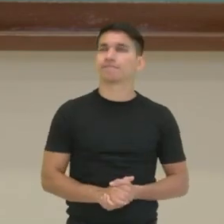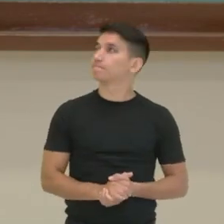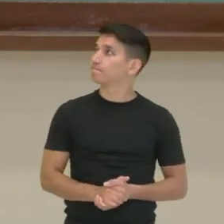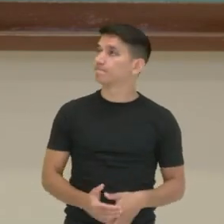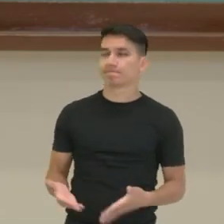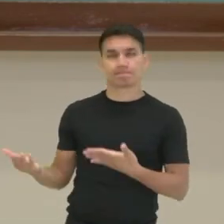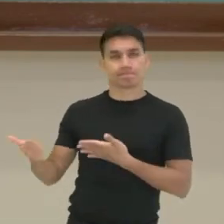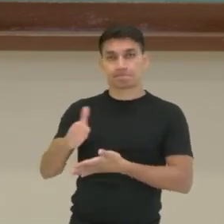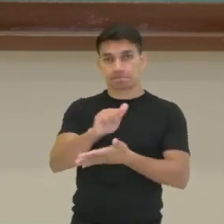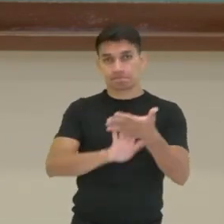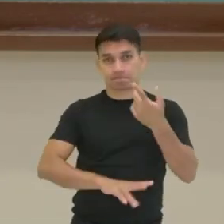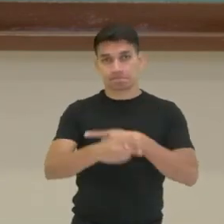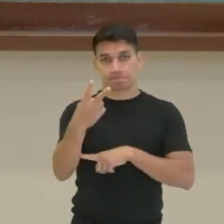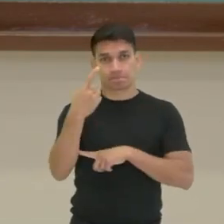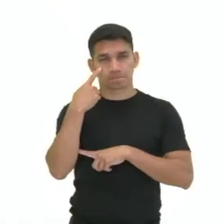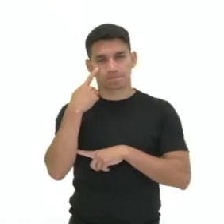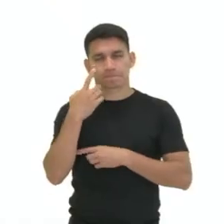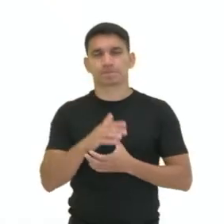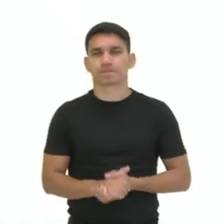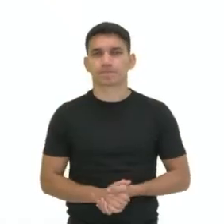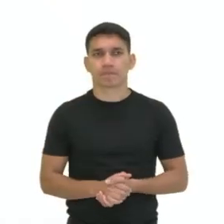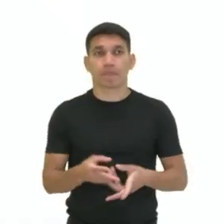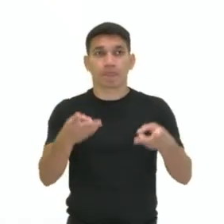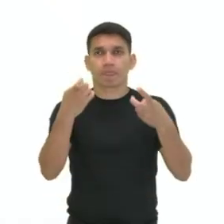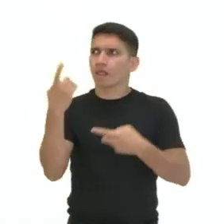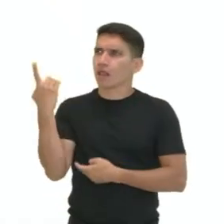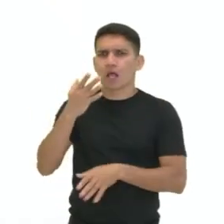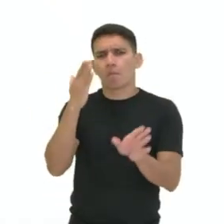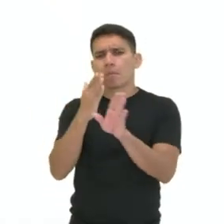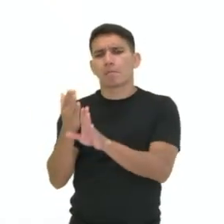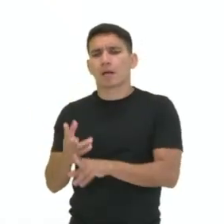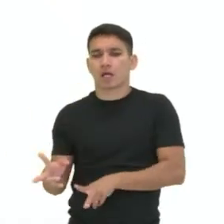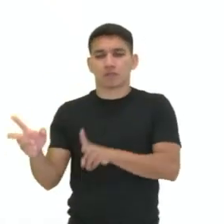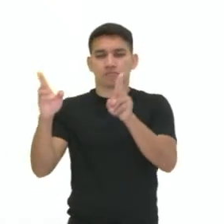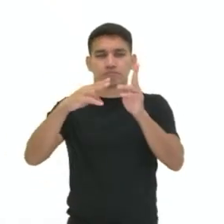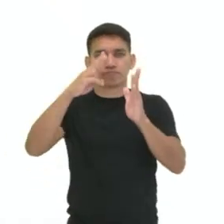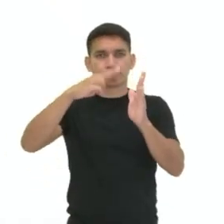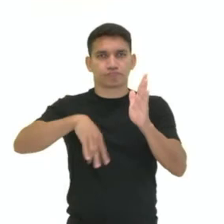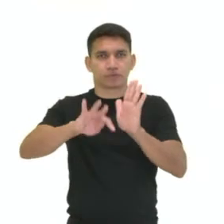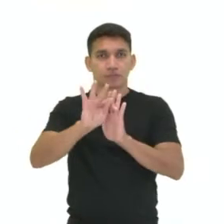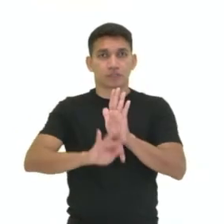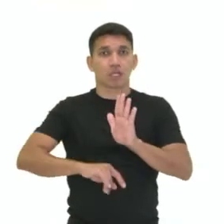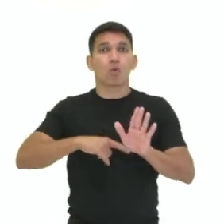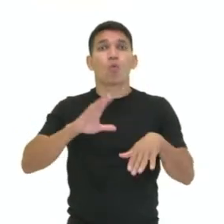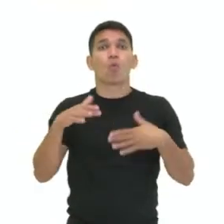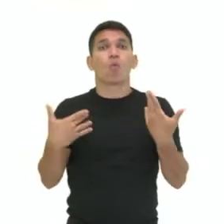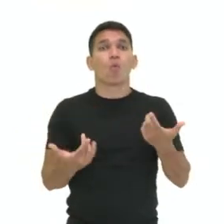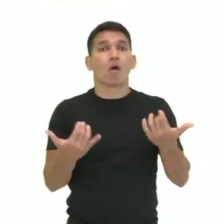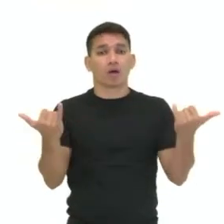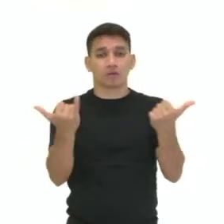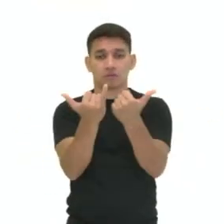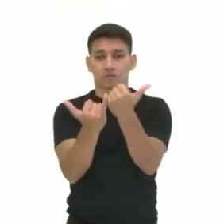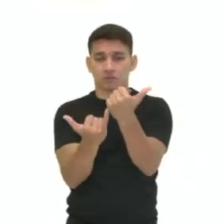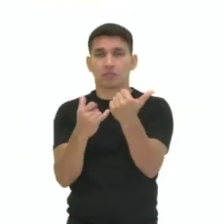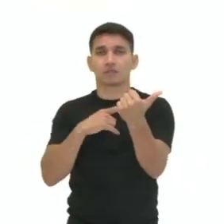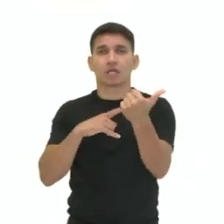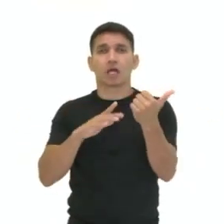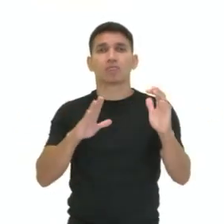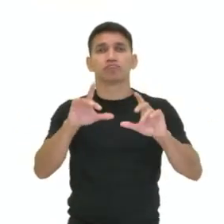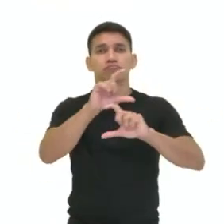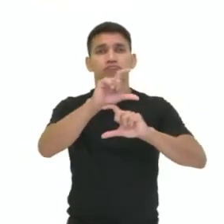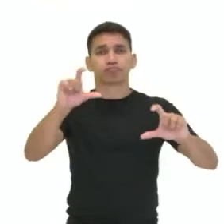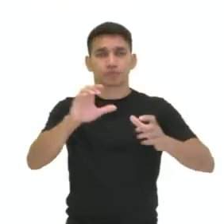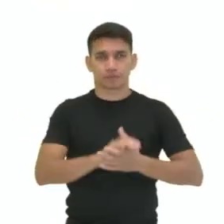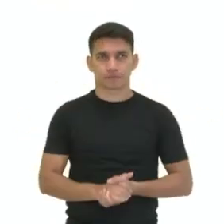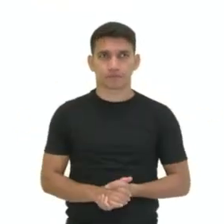Vamos para a atividade 2, então? Observe lá. Identifique no fragmento de texto a seguir quais orações subordinadas compõem o período.